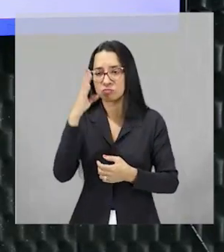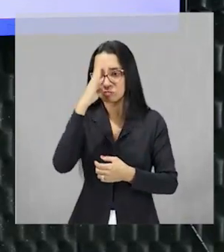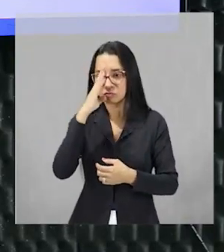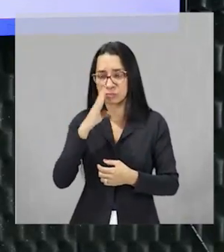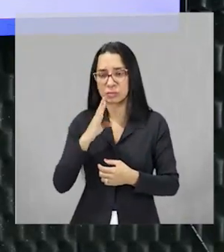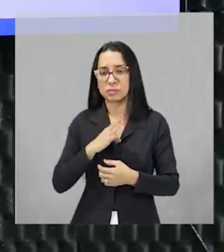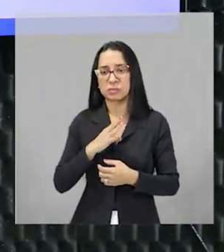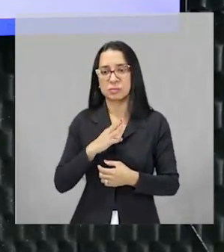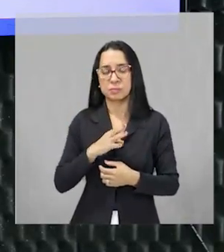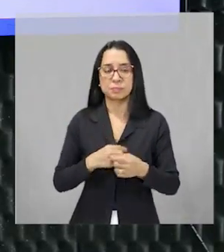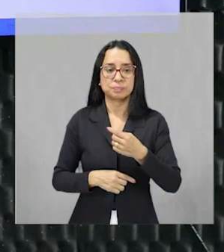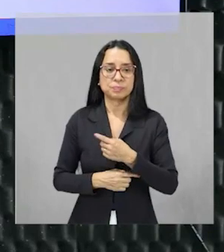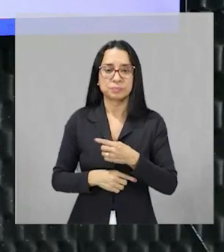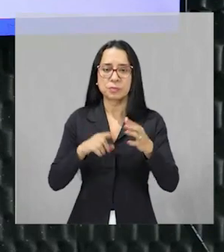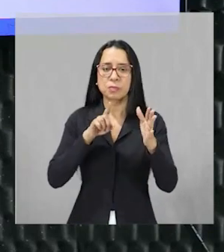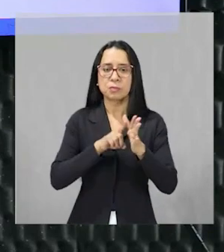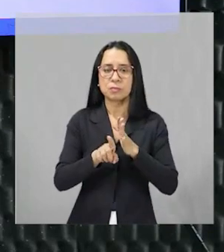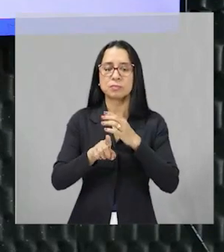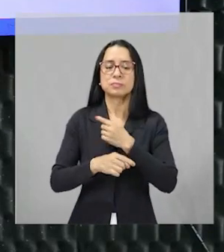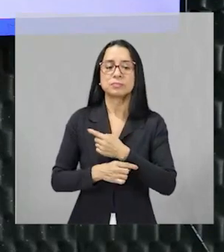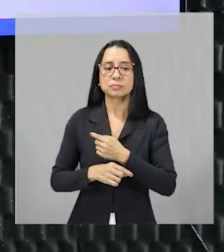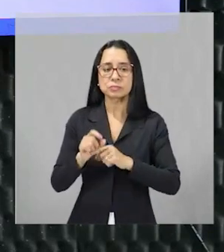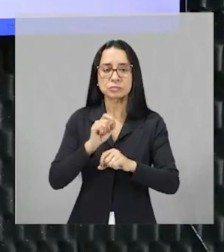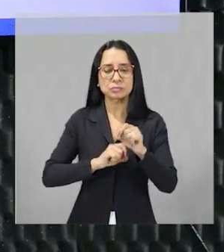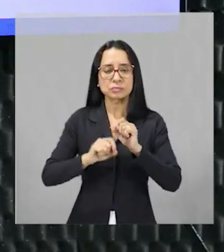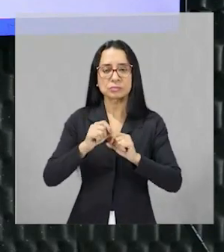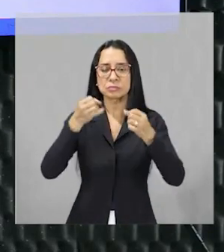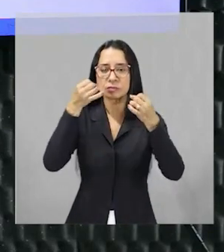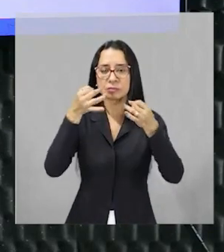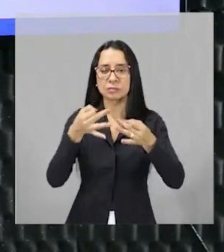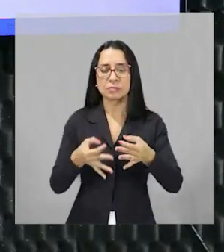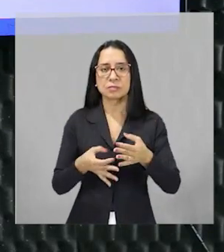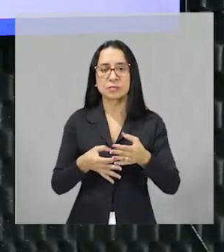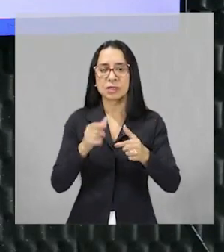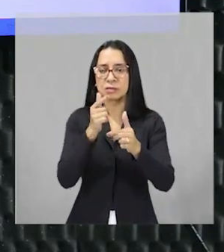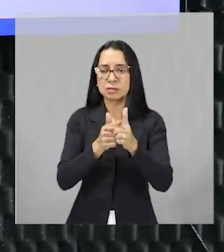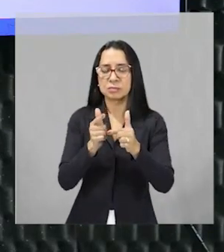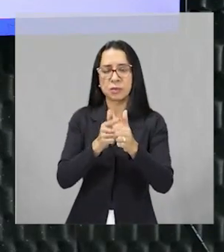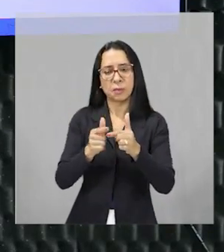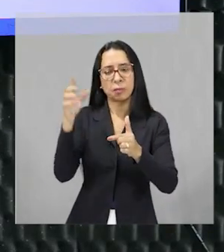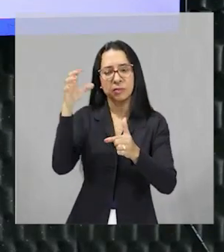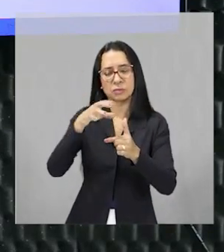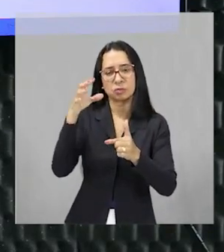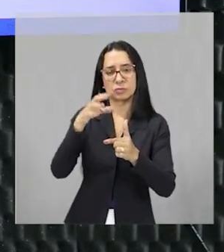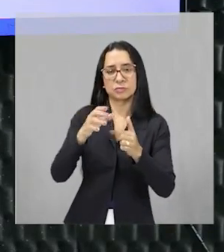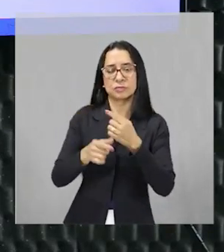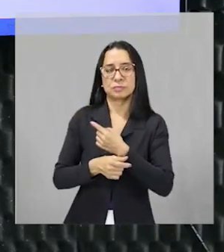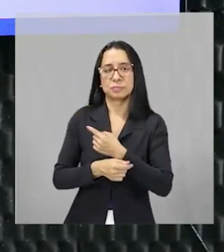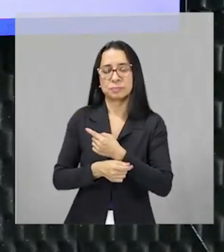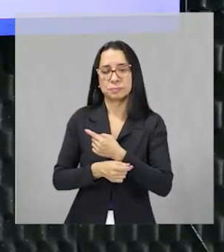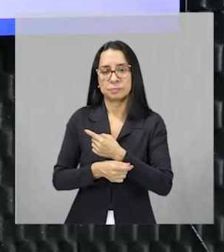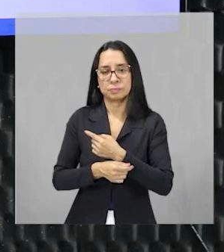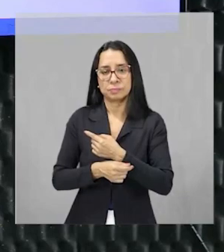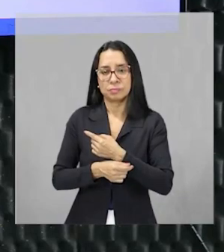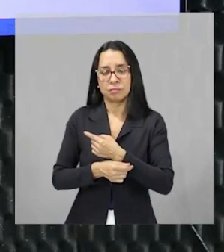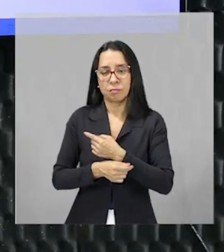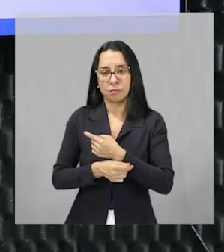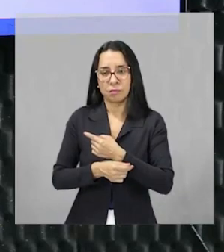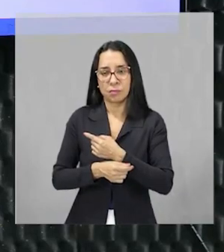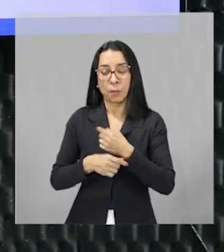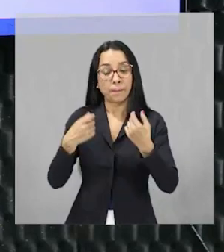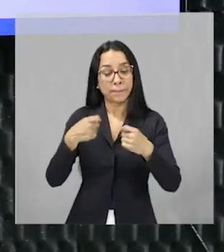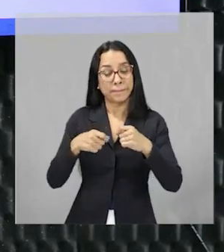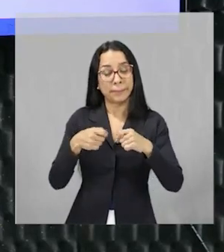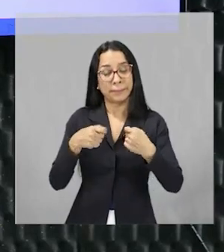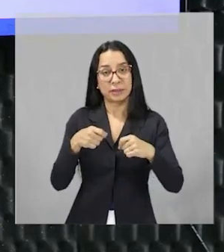sobre isso, tá? E aí ele pergunta, o que vai explicar essa catástrofe nessas áreas periféricas? Tá certo? Ou seja, tu não precisa